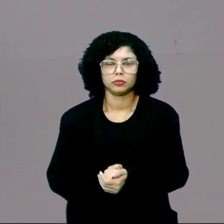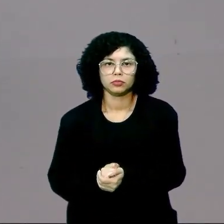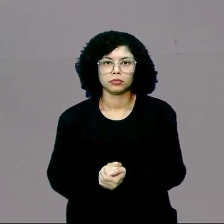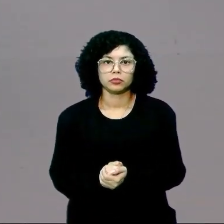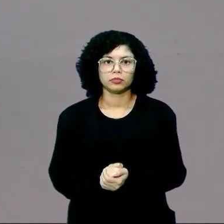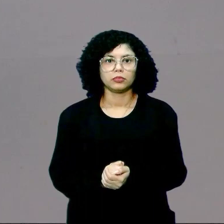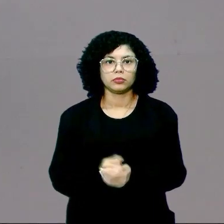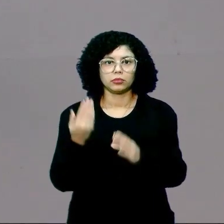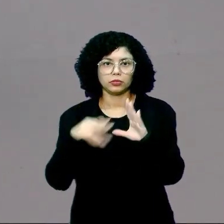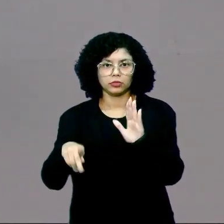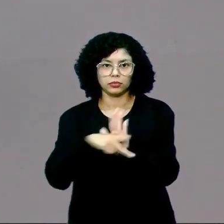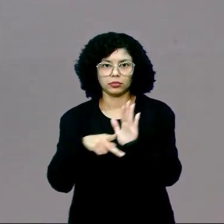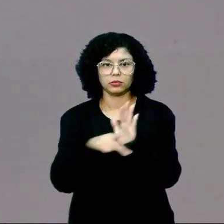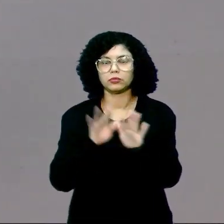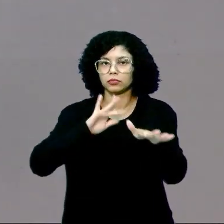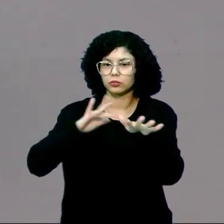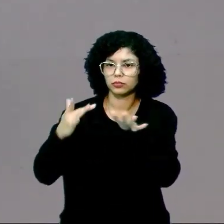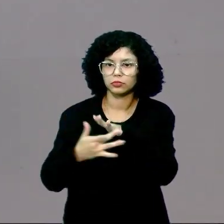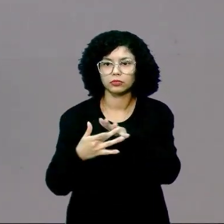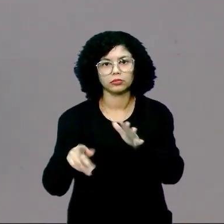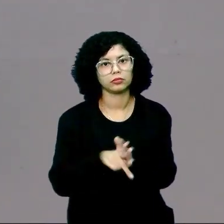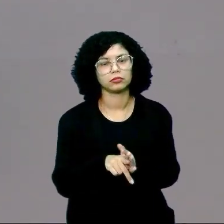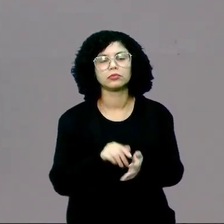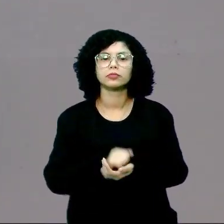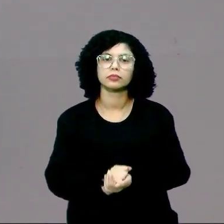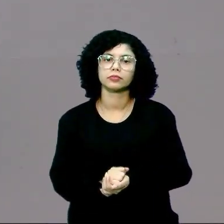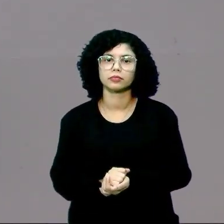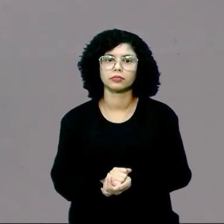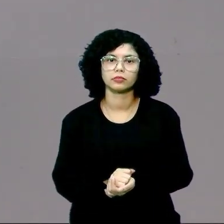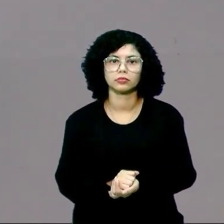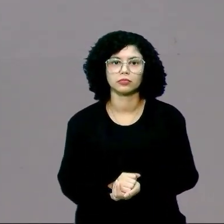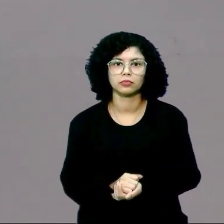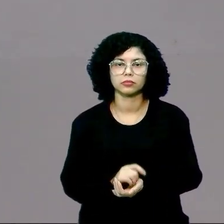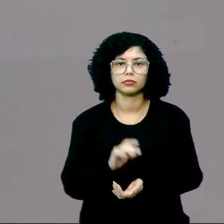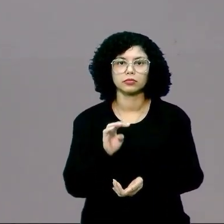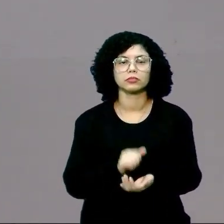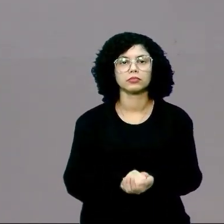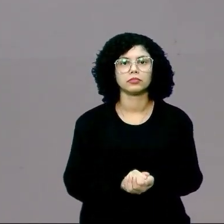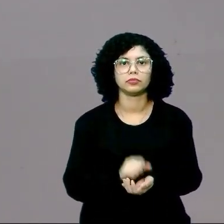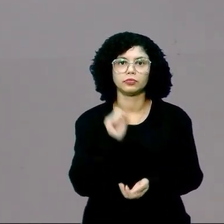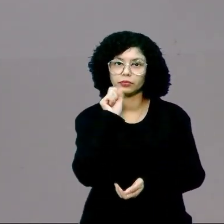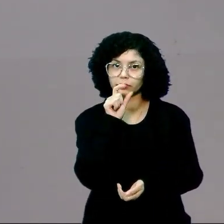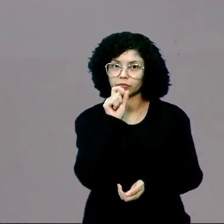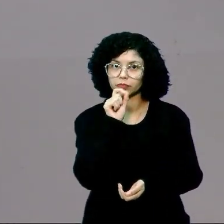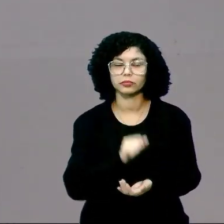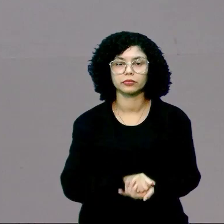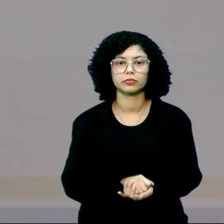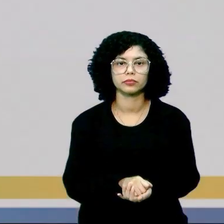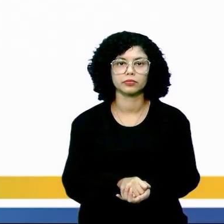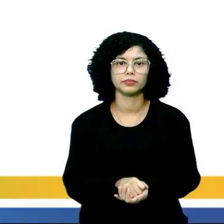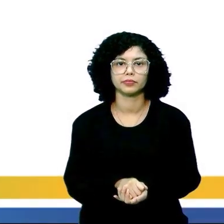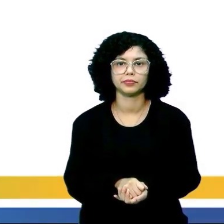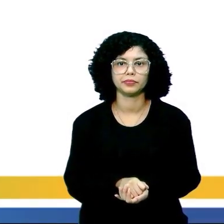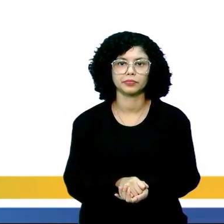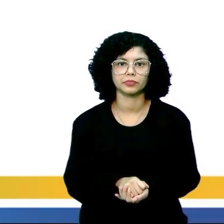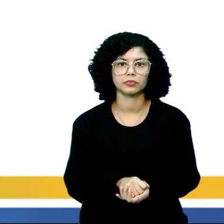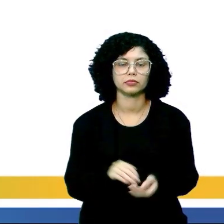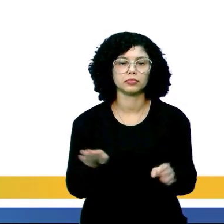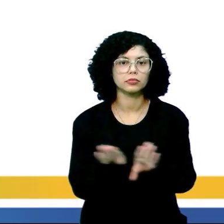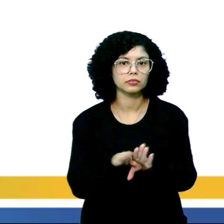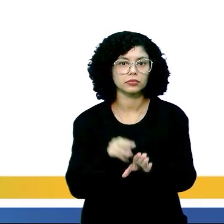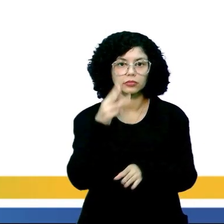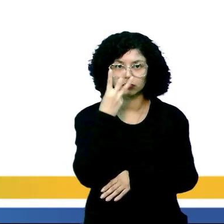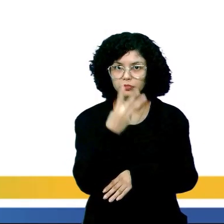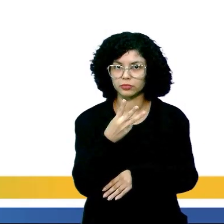está postada em uma conta de uma rede social aí, né, que no caso aí a citada foi o Twitter. Então vocês acompanhem e observem. E aí ele